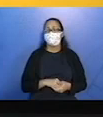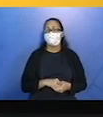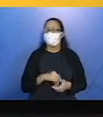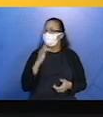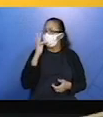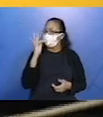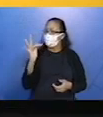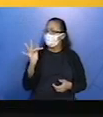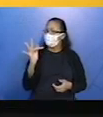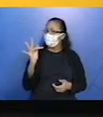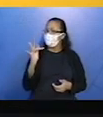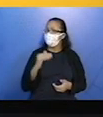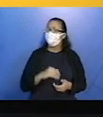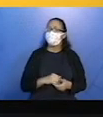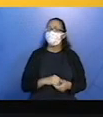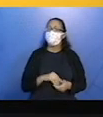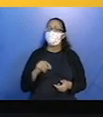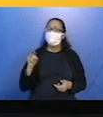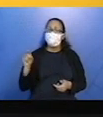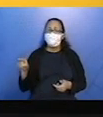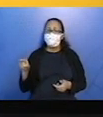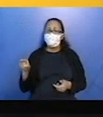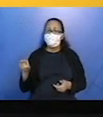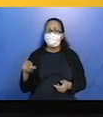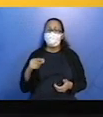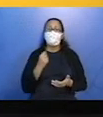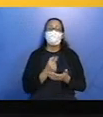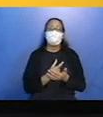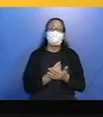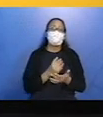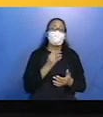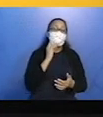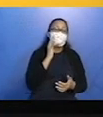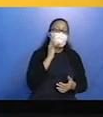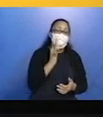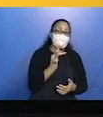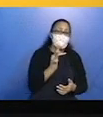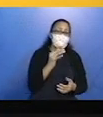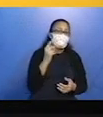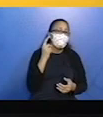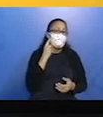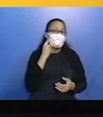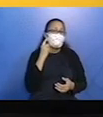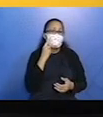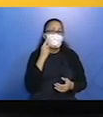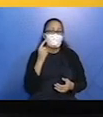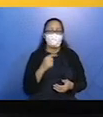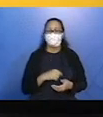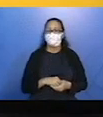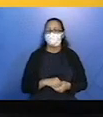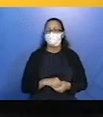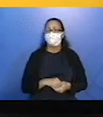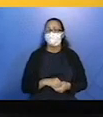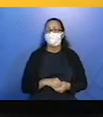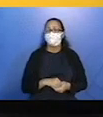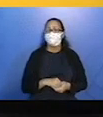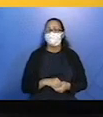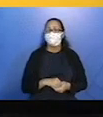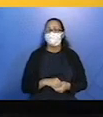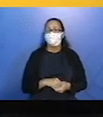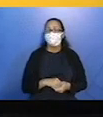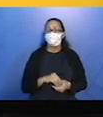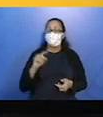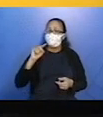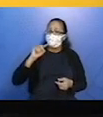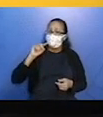No futuro? Ela comprará balas no bar. Olha o acento na